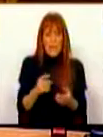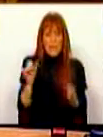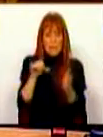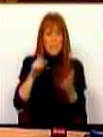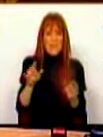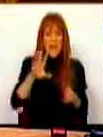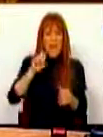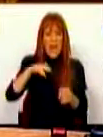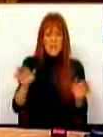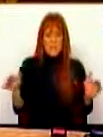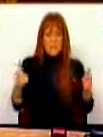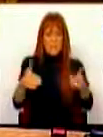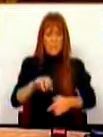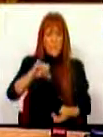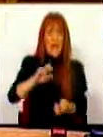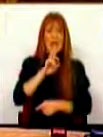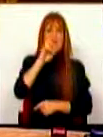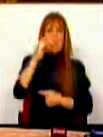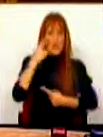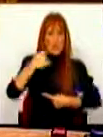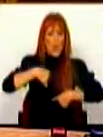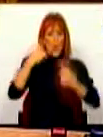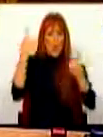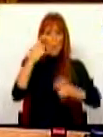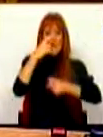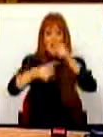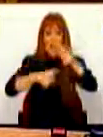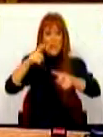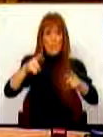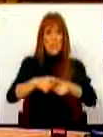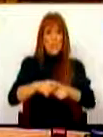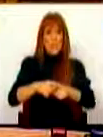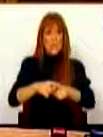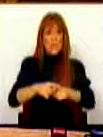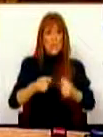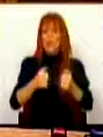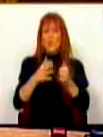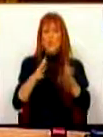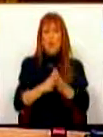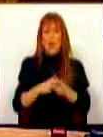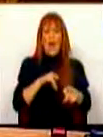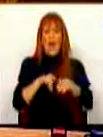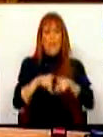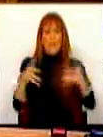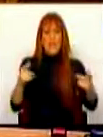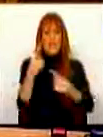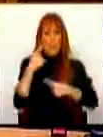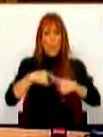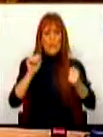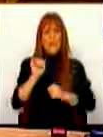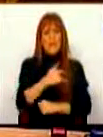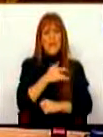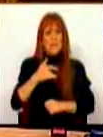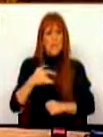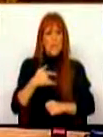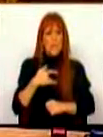o SNS numa resposta pública nas pessoas como centro de toda a política pública de